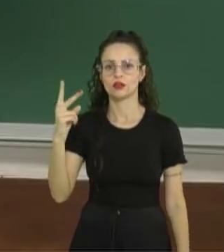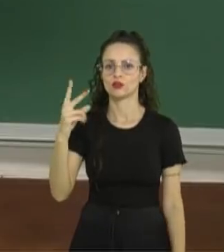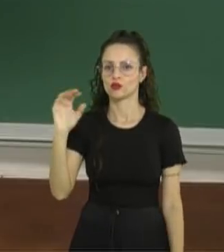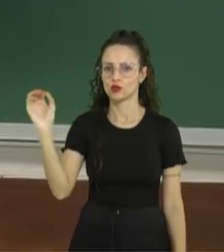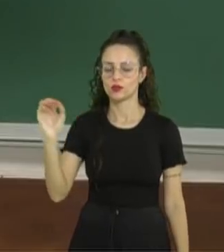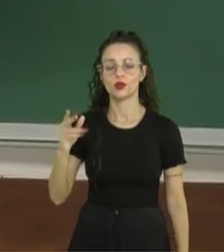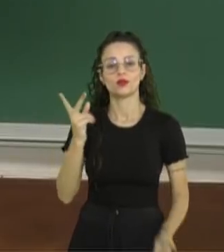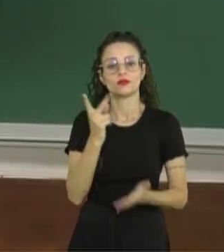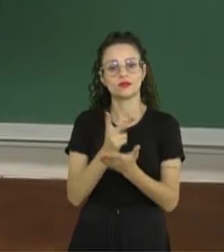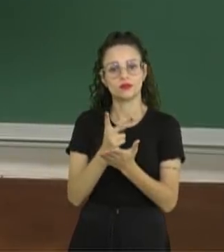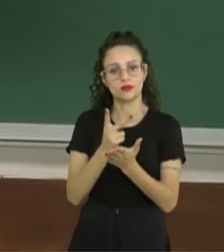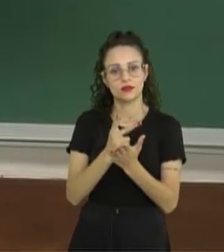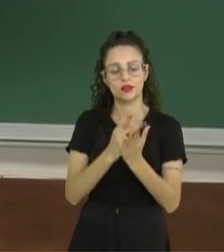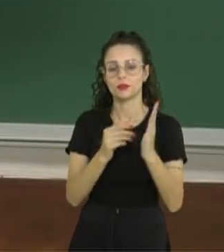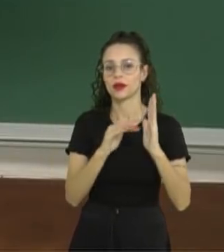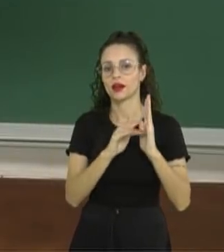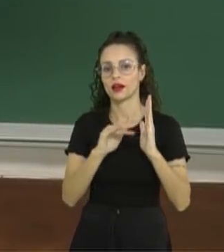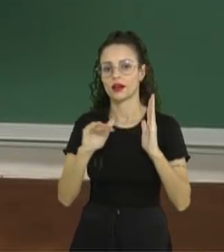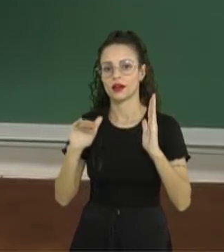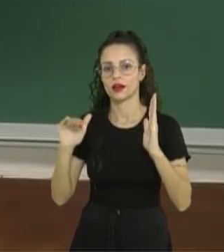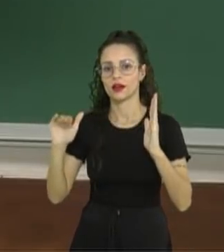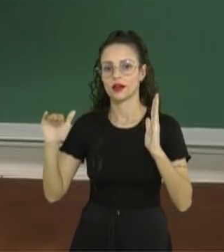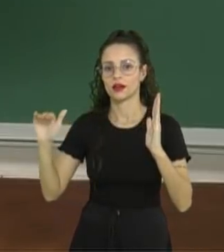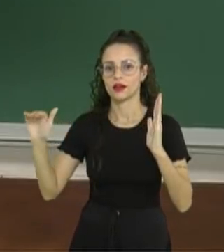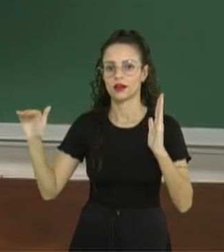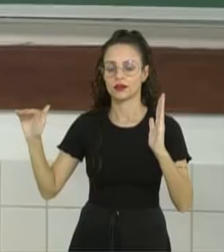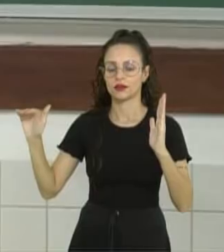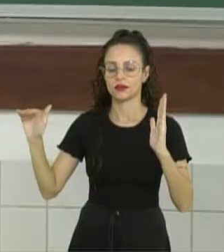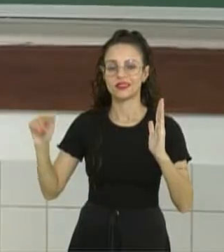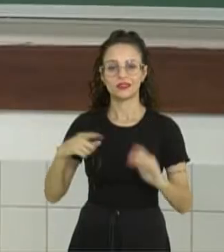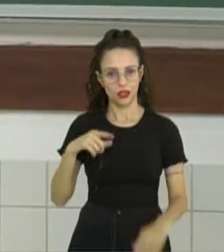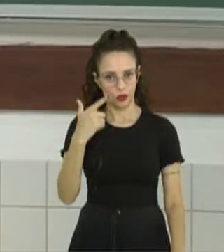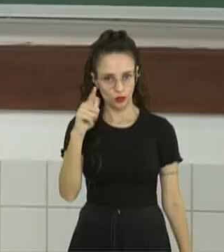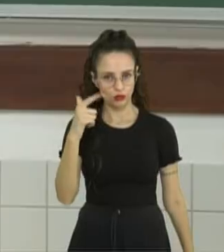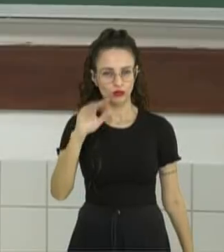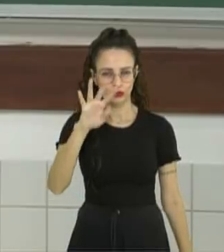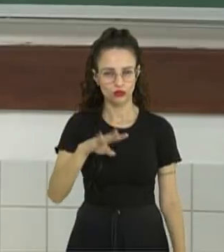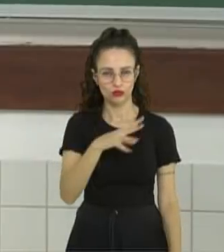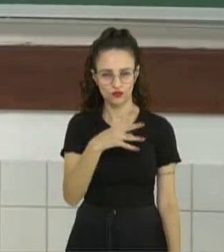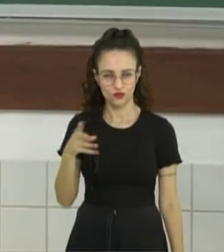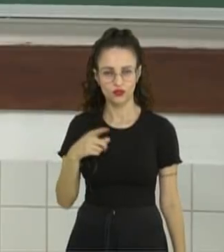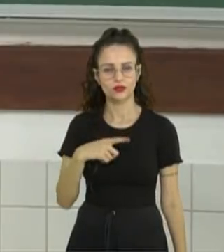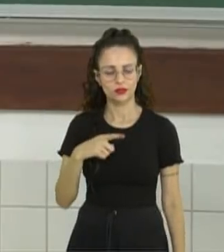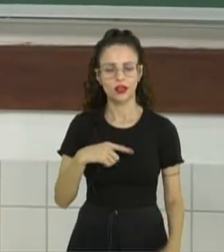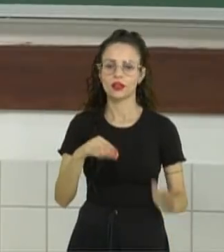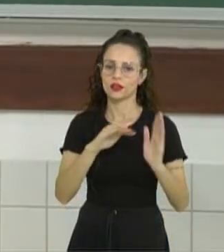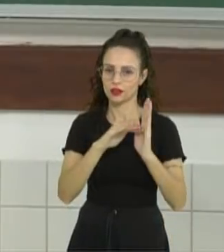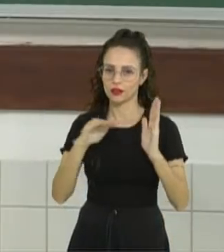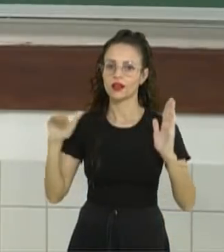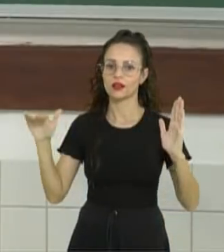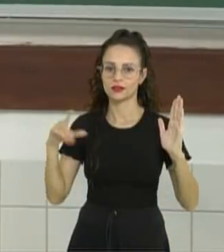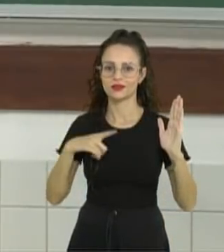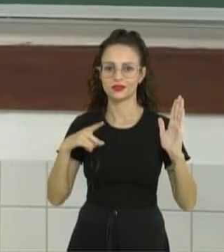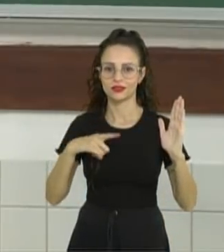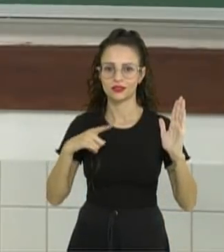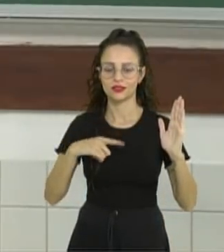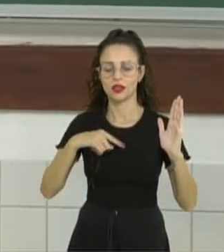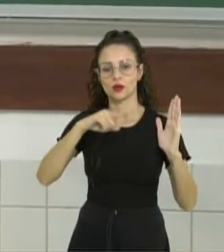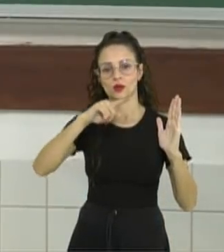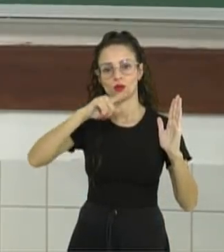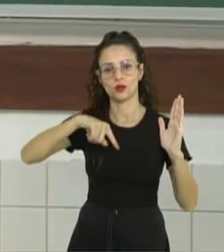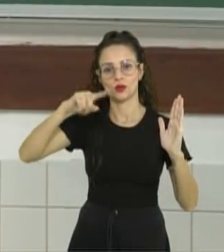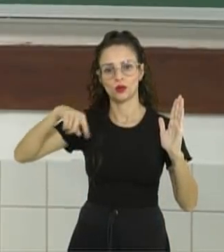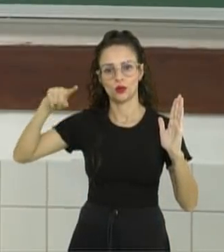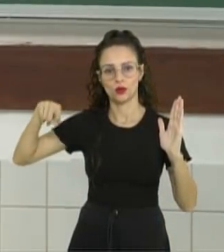vai, sempre numa linha linear. Não tem, existem outras formas então, já que ele é linear? Sim, se ele é linear significa que existe o